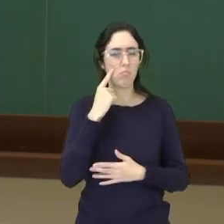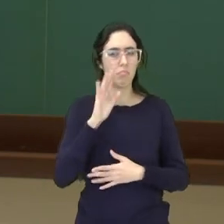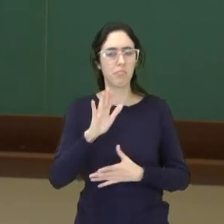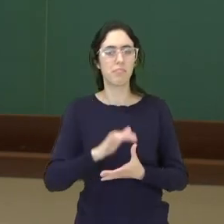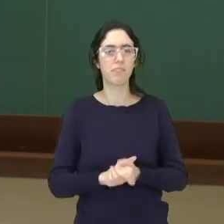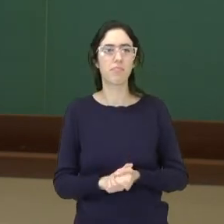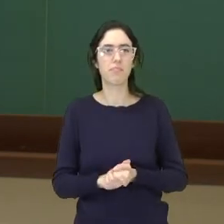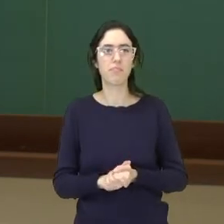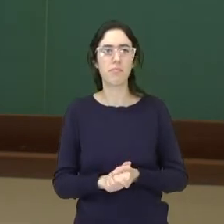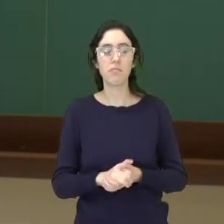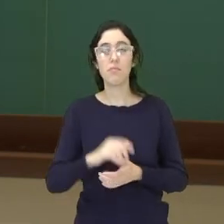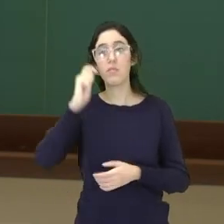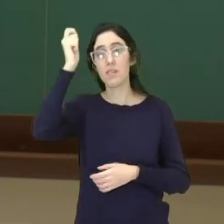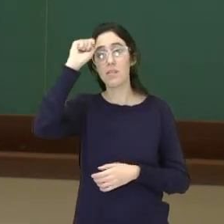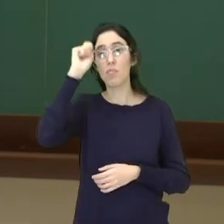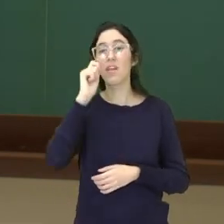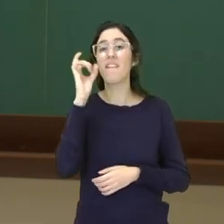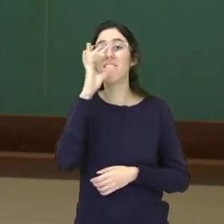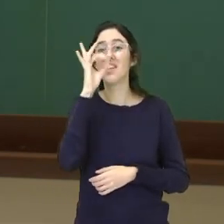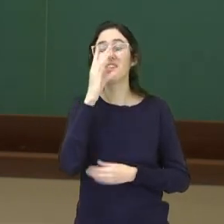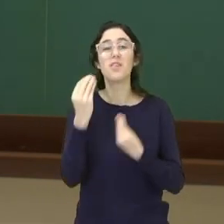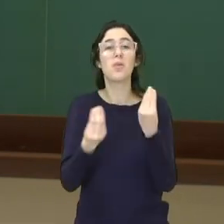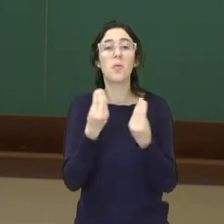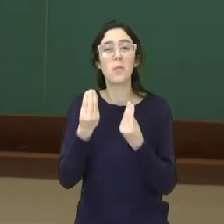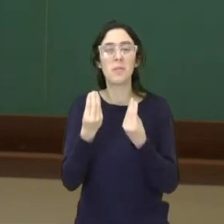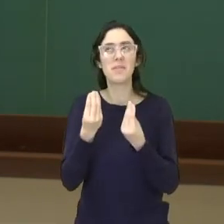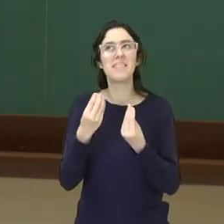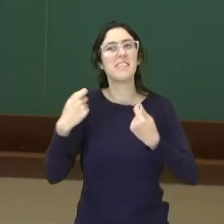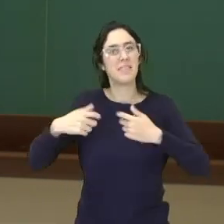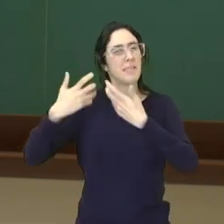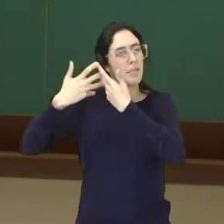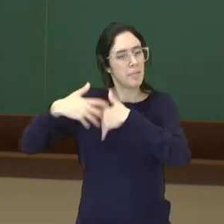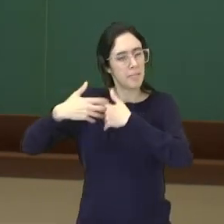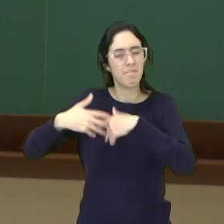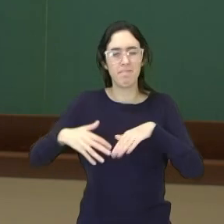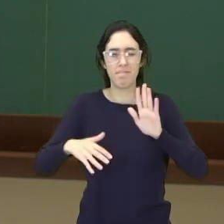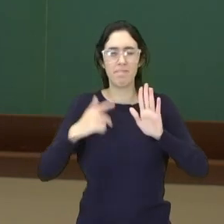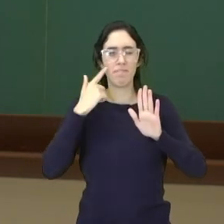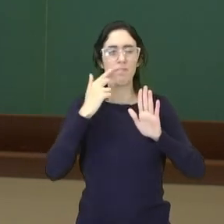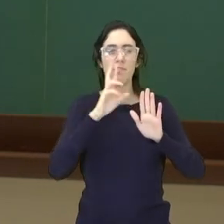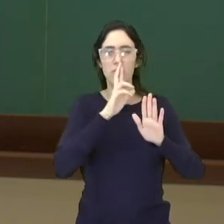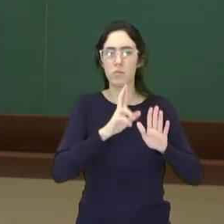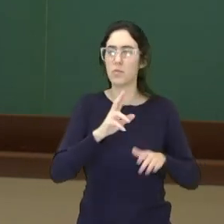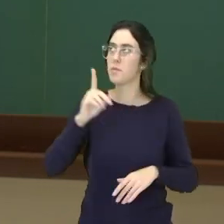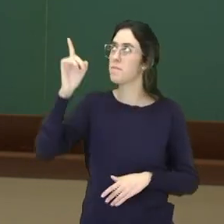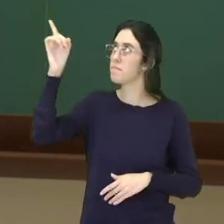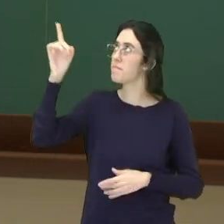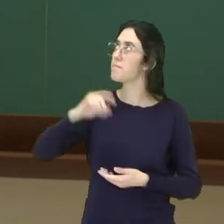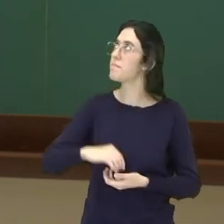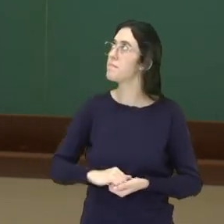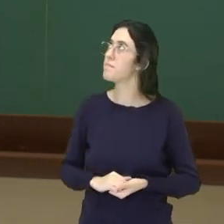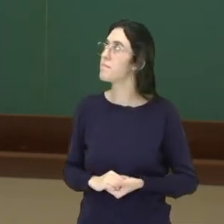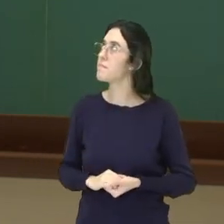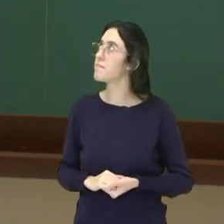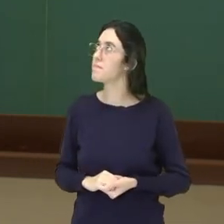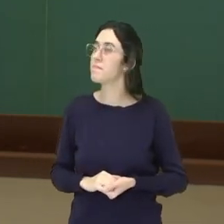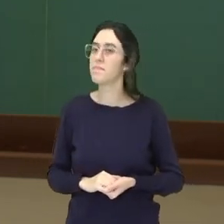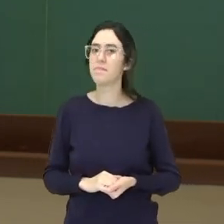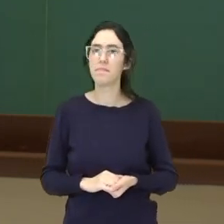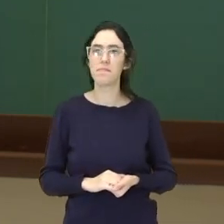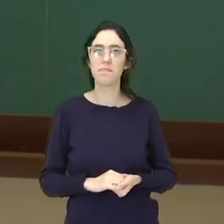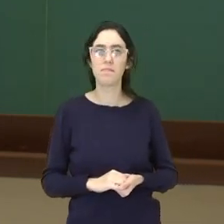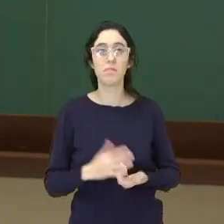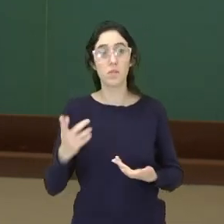E dele ter a cor verde? Aí eu vou ter que pensar um pouquinho mais. Vamos conferir o resultado? Olha lá. Então, de ser um boné,